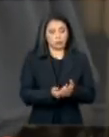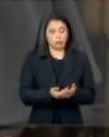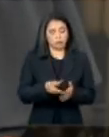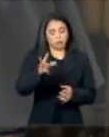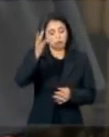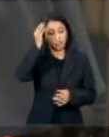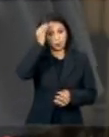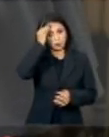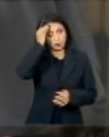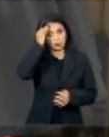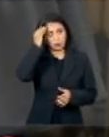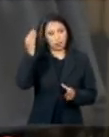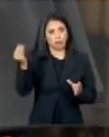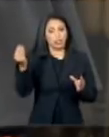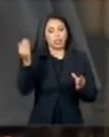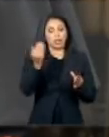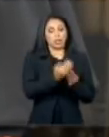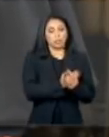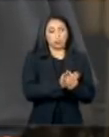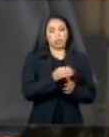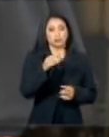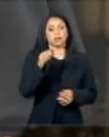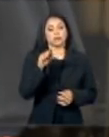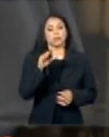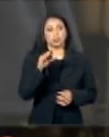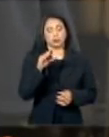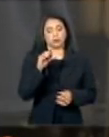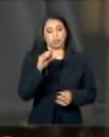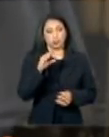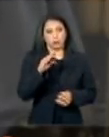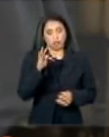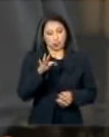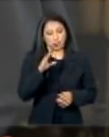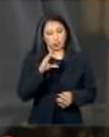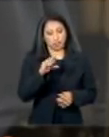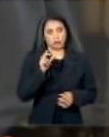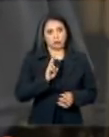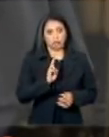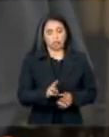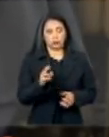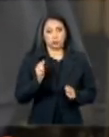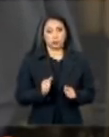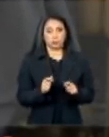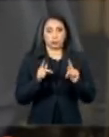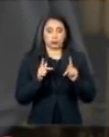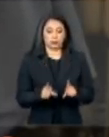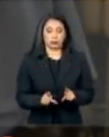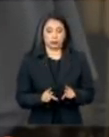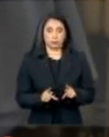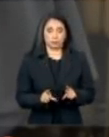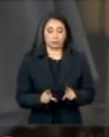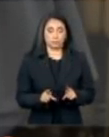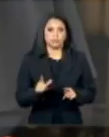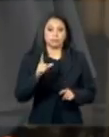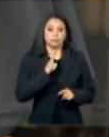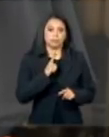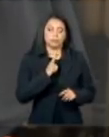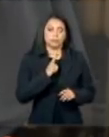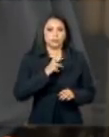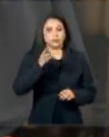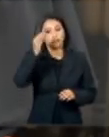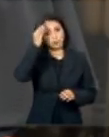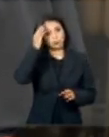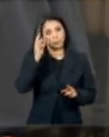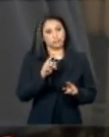seu da homologação do tcu da concessão da aposentadoria poderemos ter que resolver interpretações sobre a prescrição que também